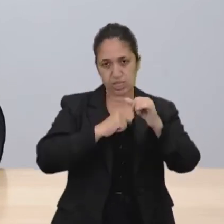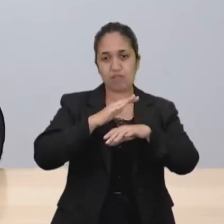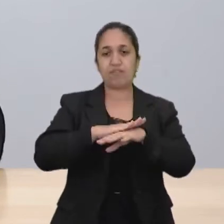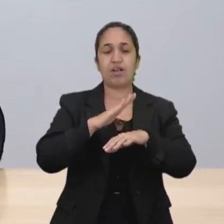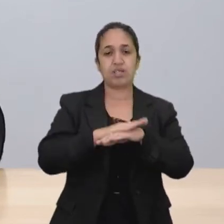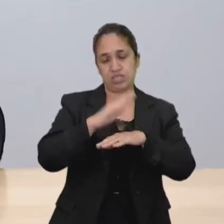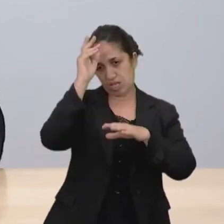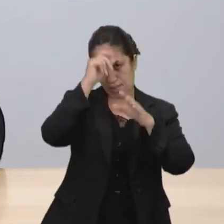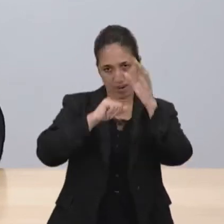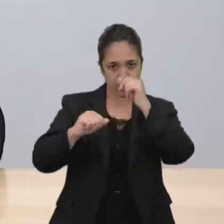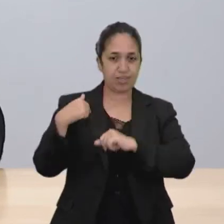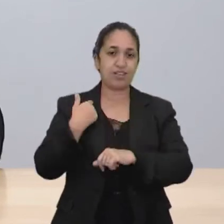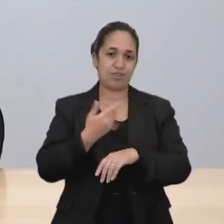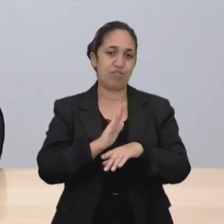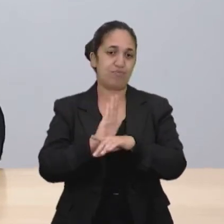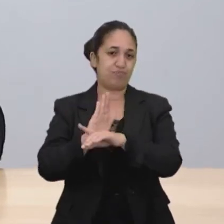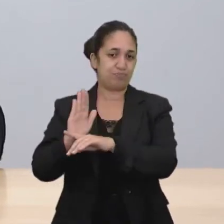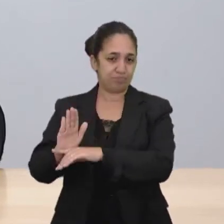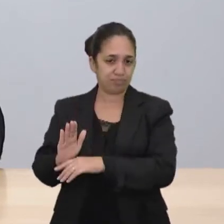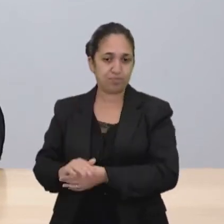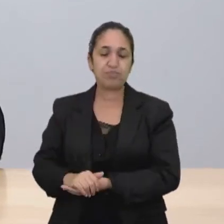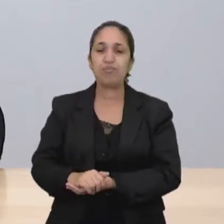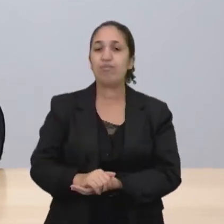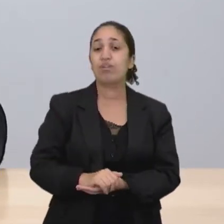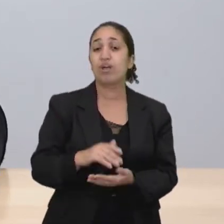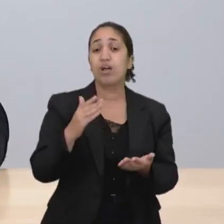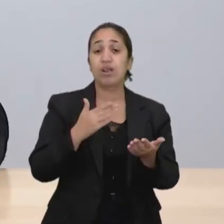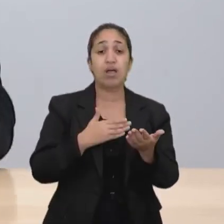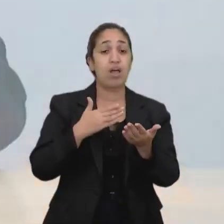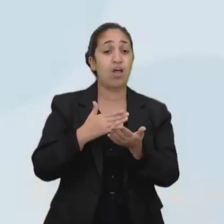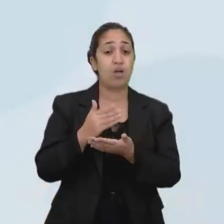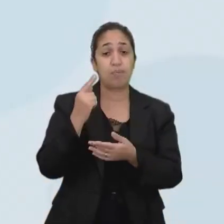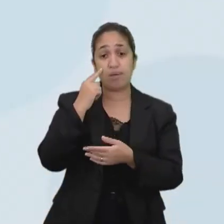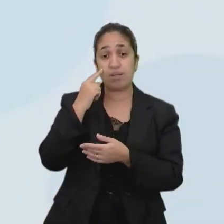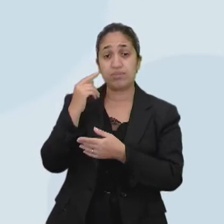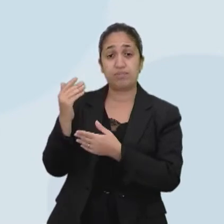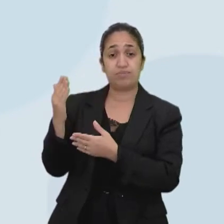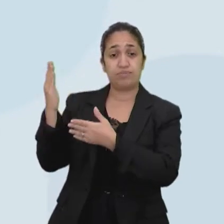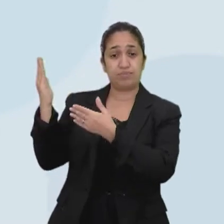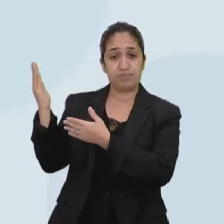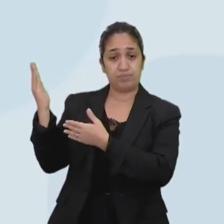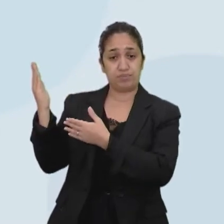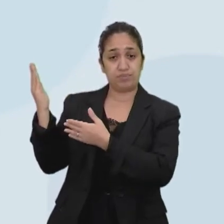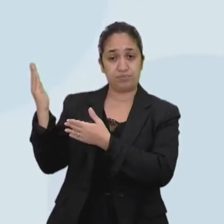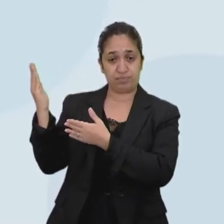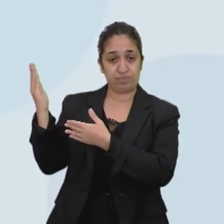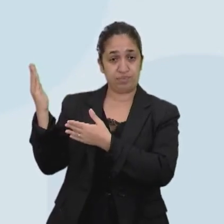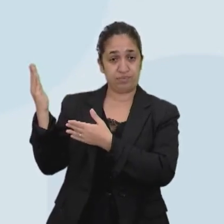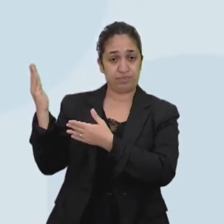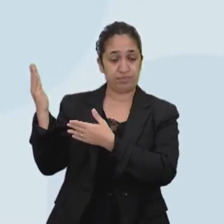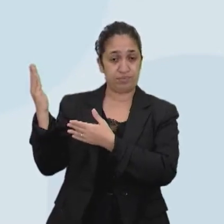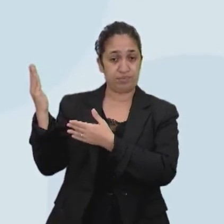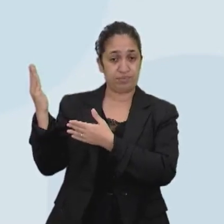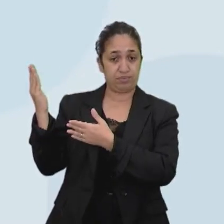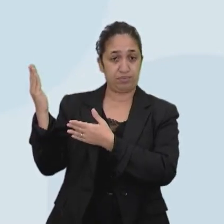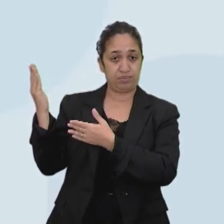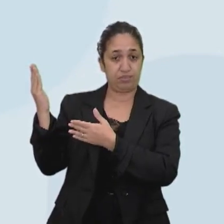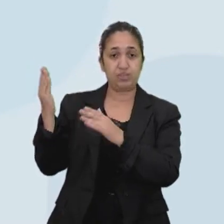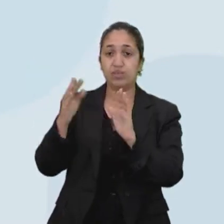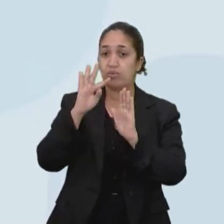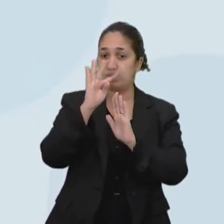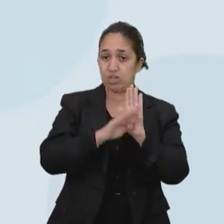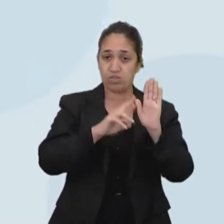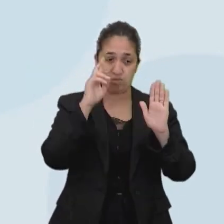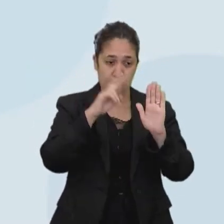gente vai auxiliar aqui também, tá? Para começar, eu trouxe para a tela para vocês aí a revisão de um texto. Revisar um texto é